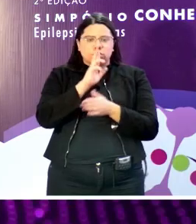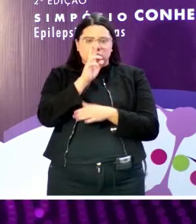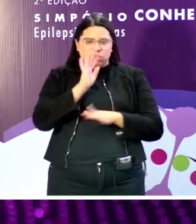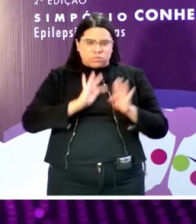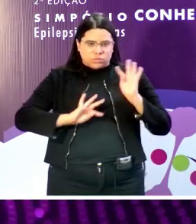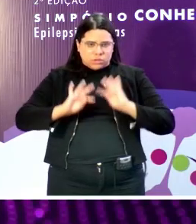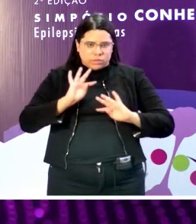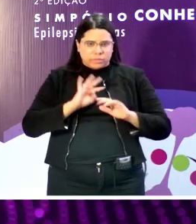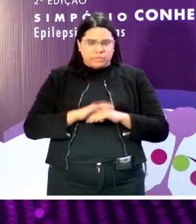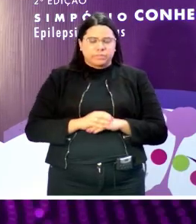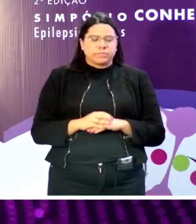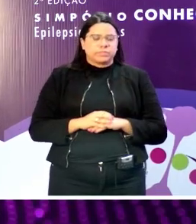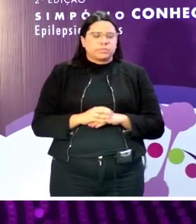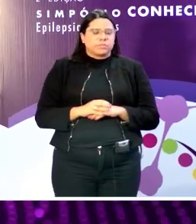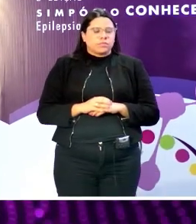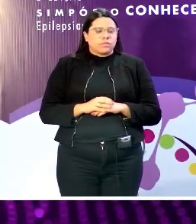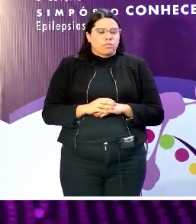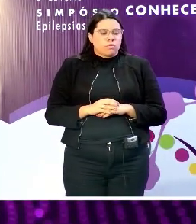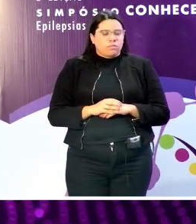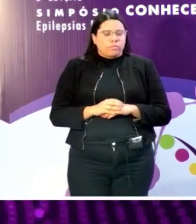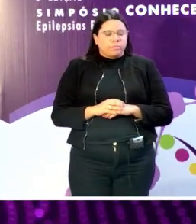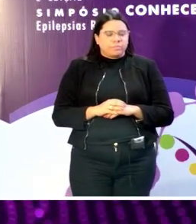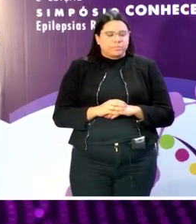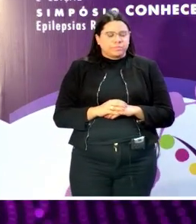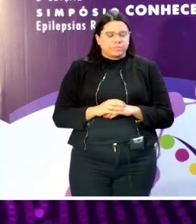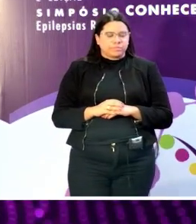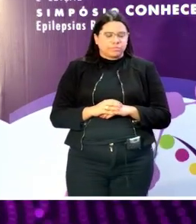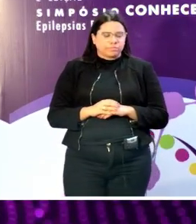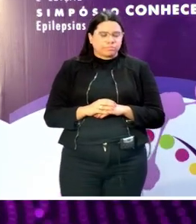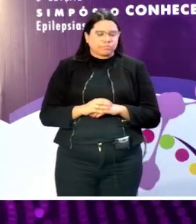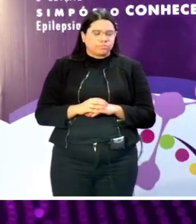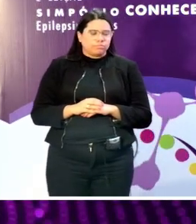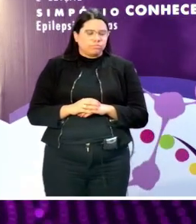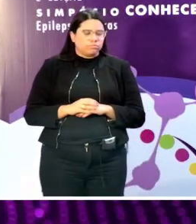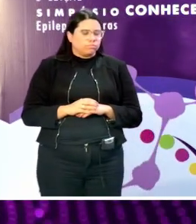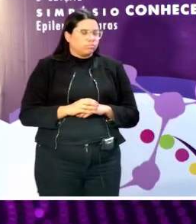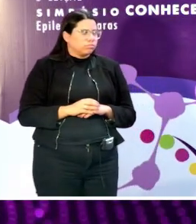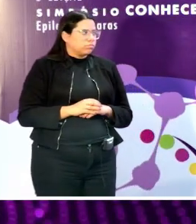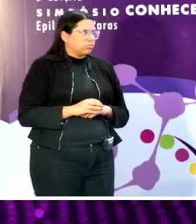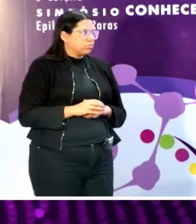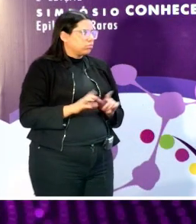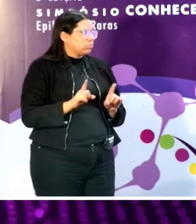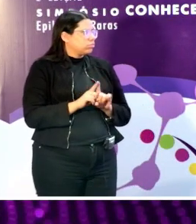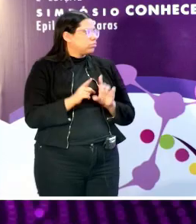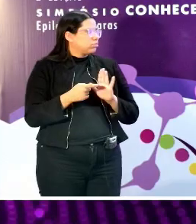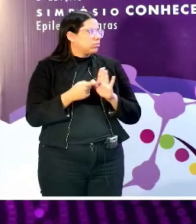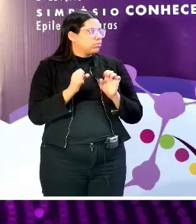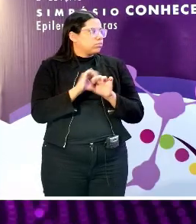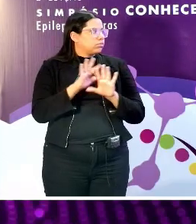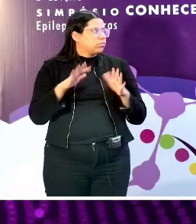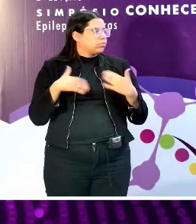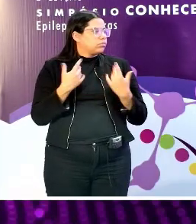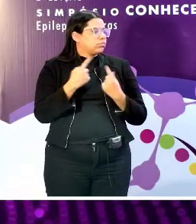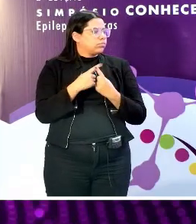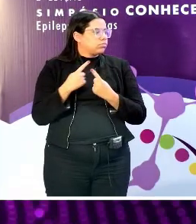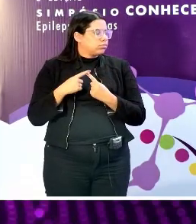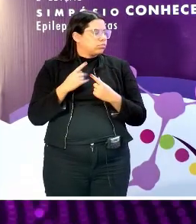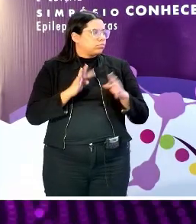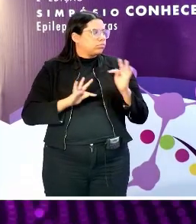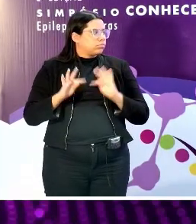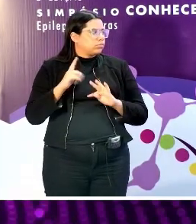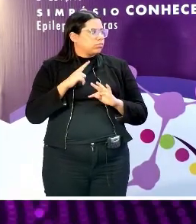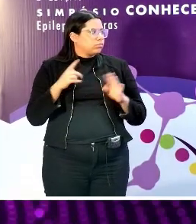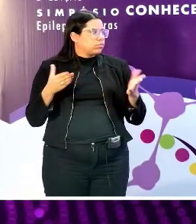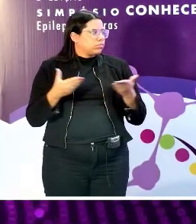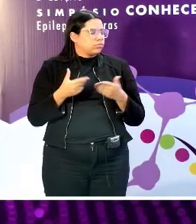tratamento. Bom, deixando mais ou menos claro para todo mundo quais são os tipos de tratamento que temos hoje, né?